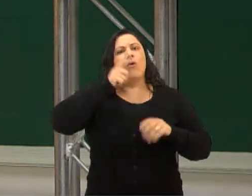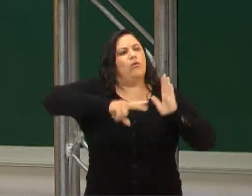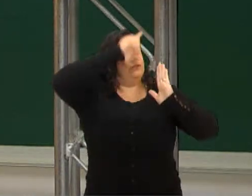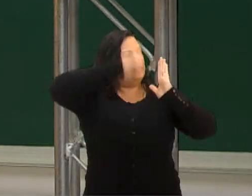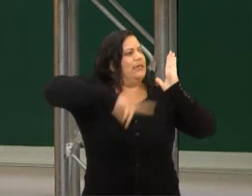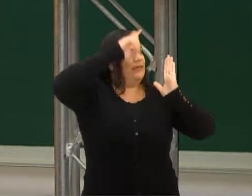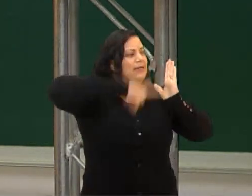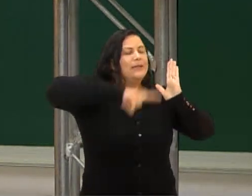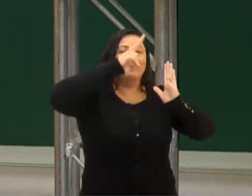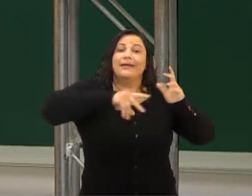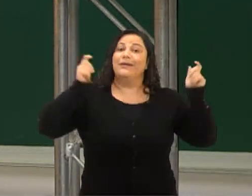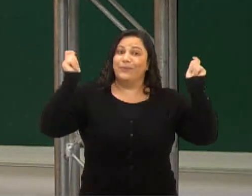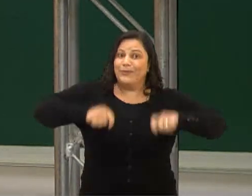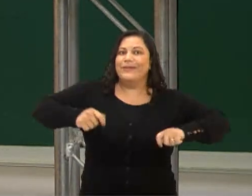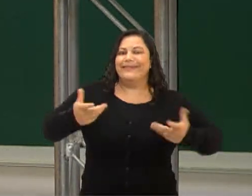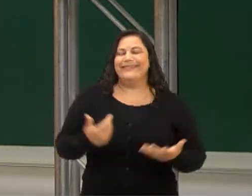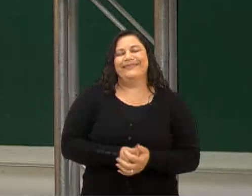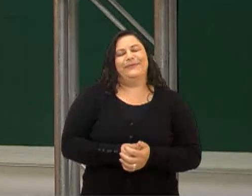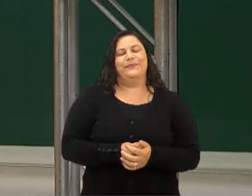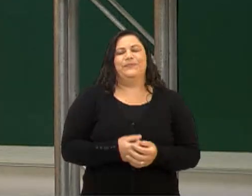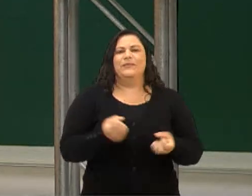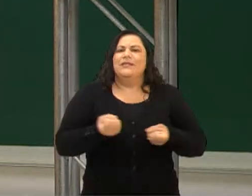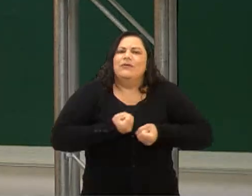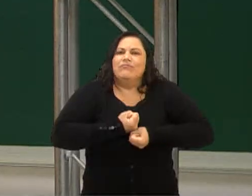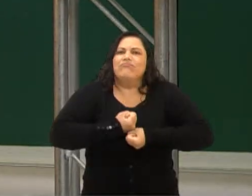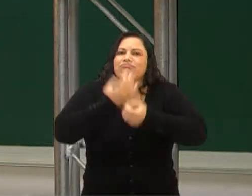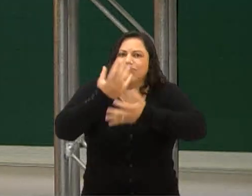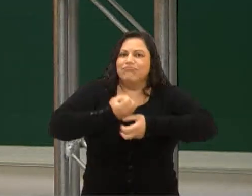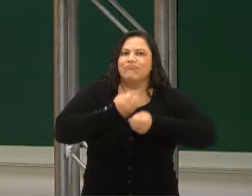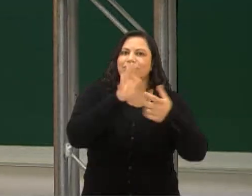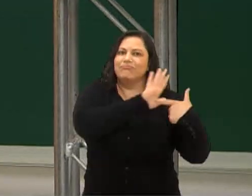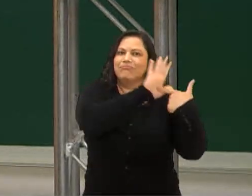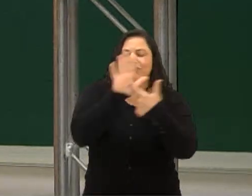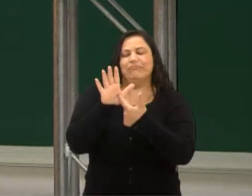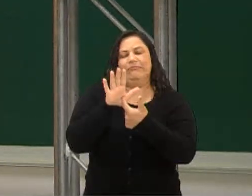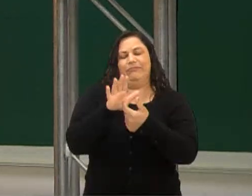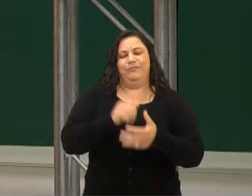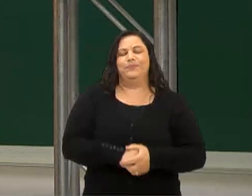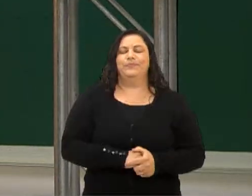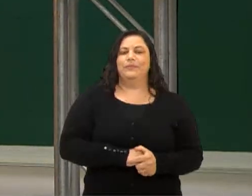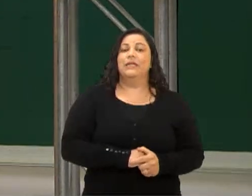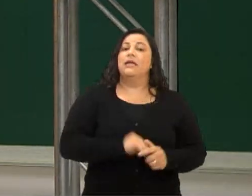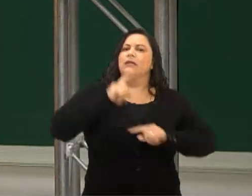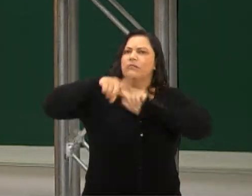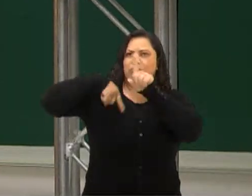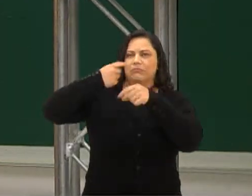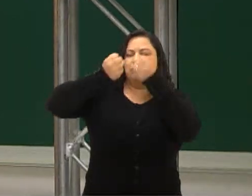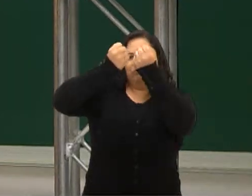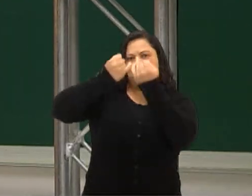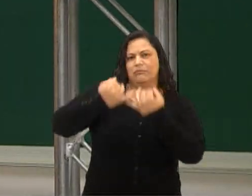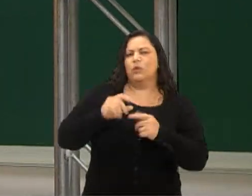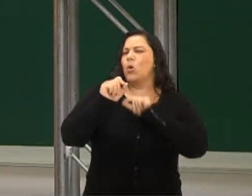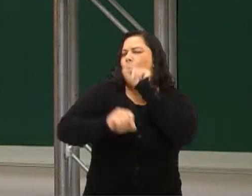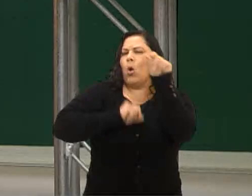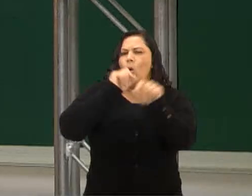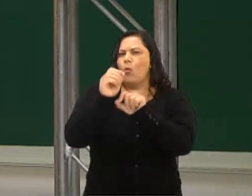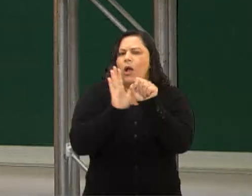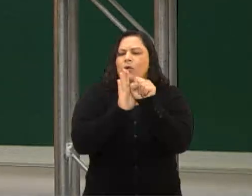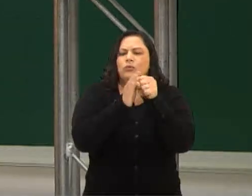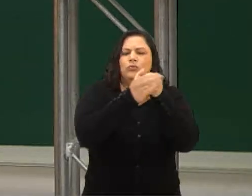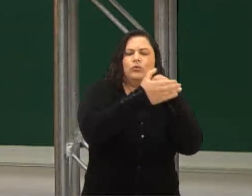um sujeito explícito, certo? Ele não está escondido, que a gente já vai se lembrar aí quando o sujeito está escondido, como que a